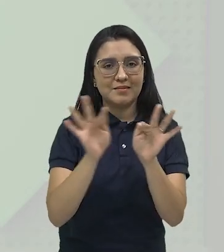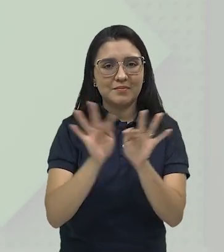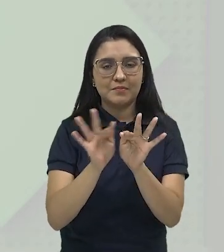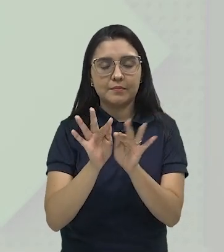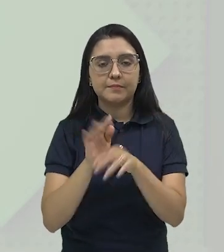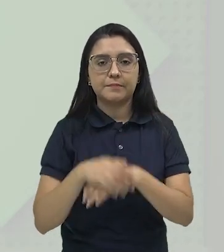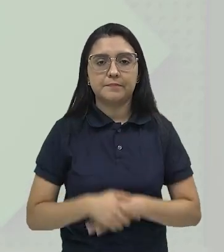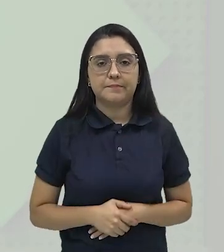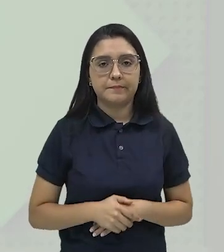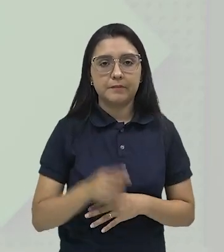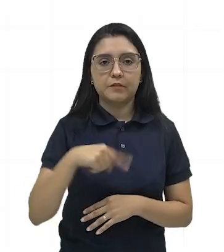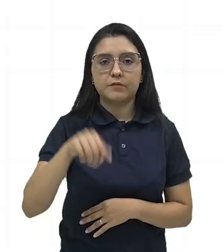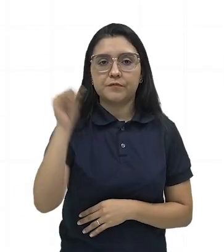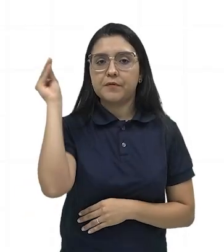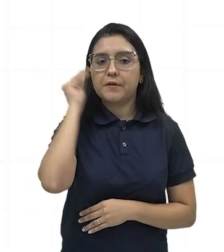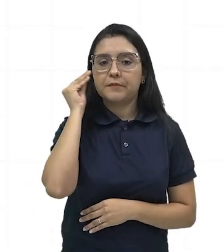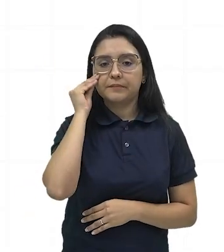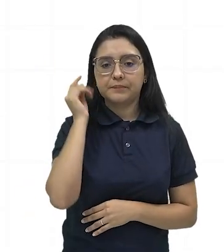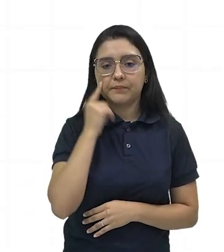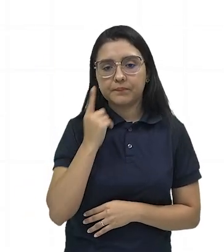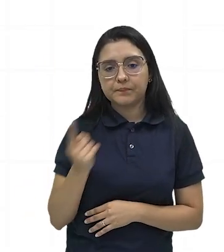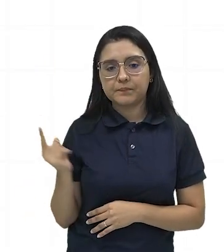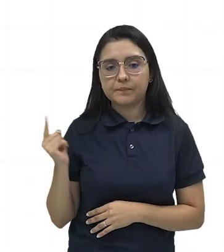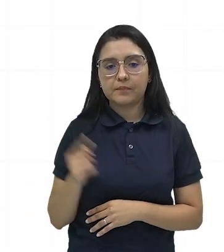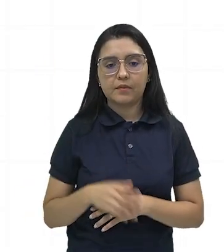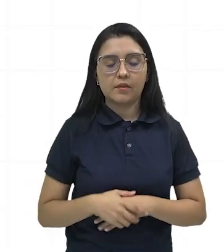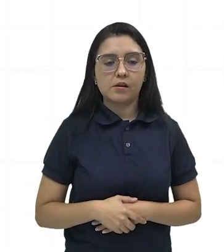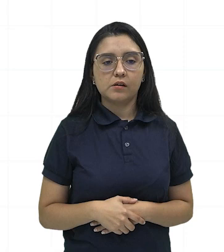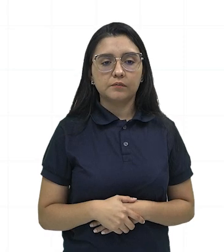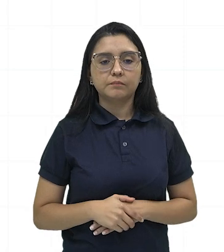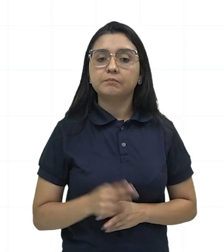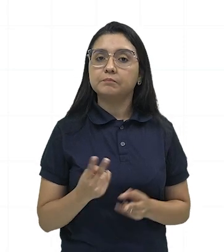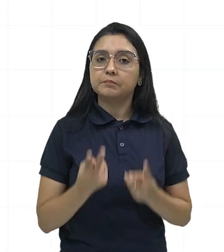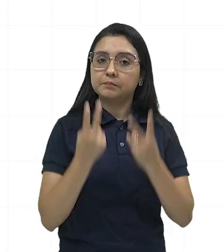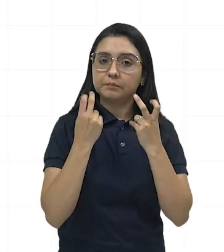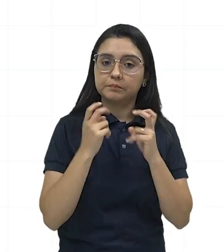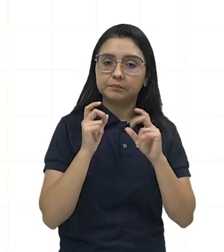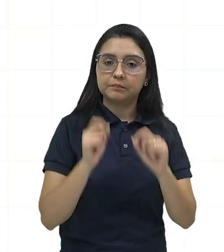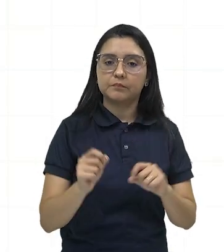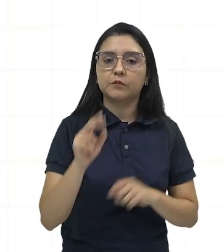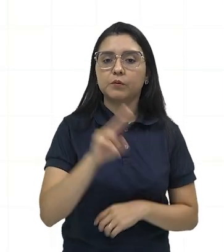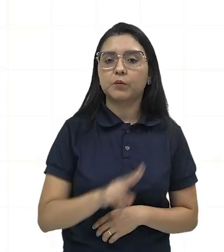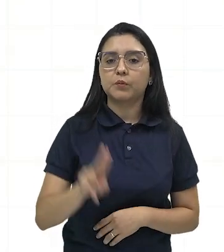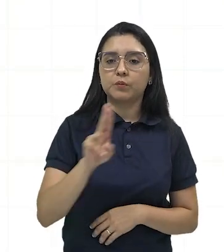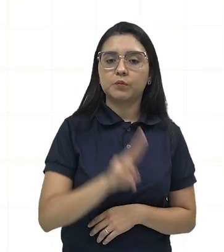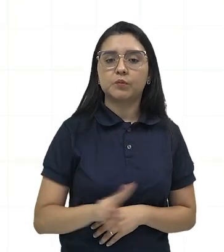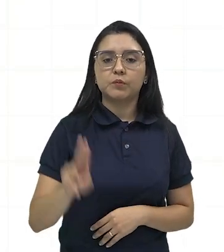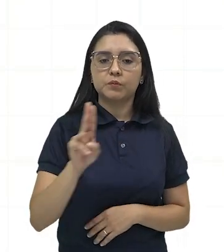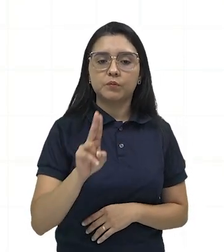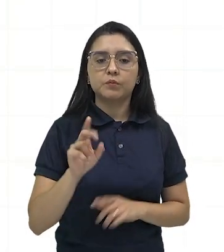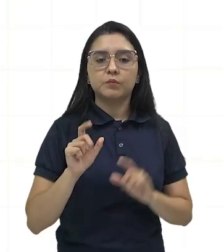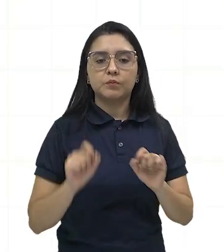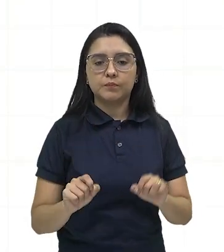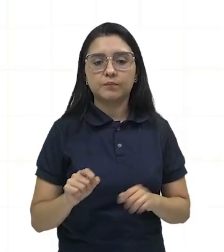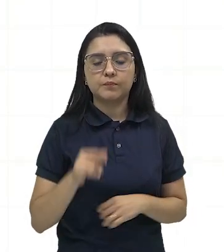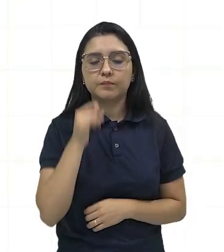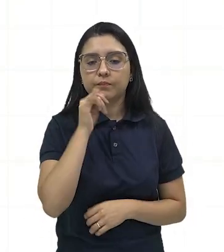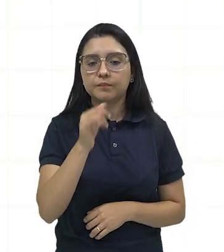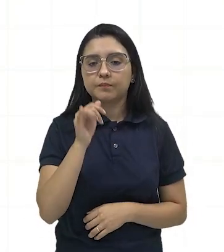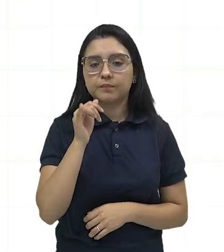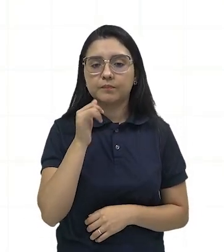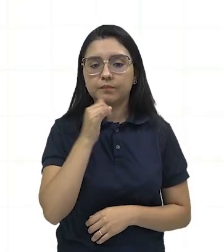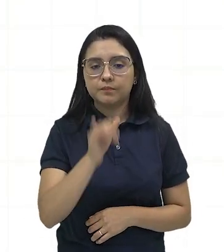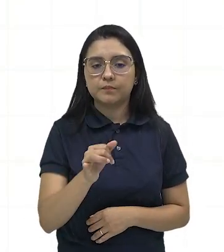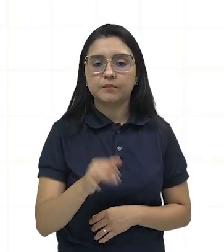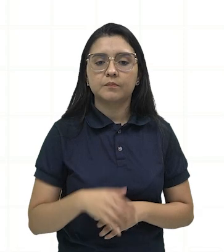você vai observar aí na nossa próxima imagem. Observe aí que o consumo ele é realizado